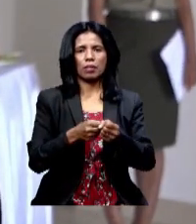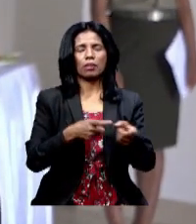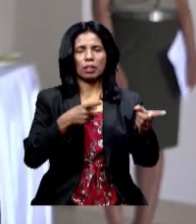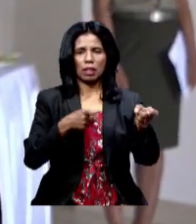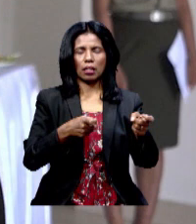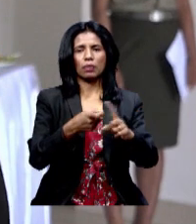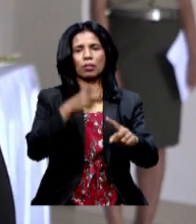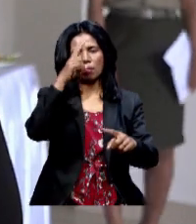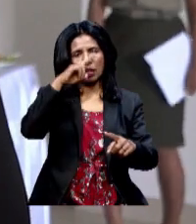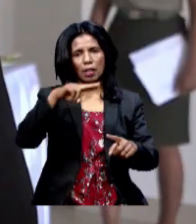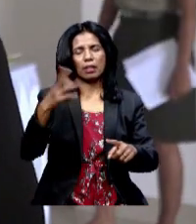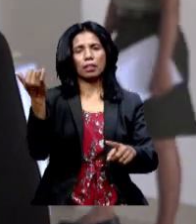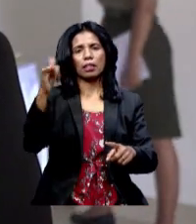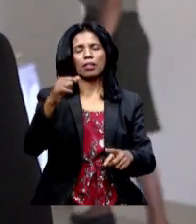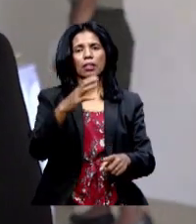leo